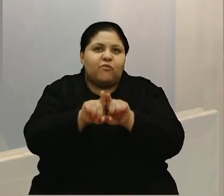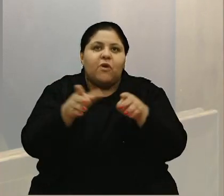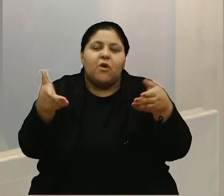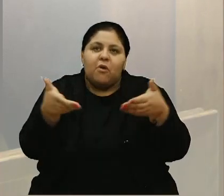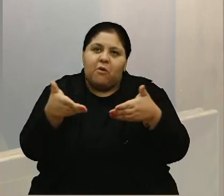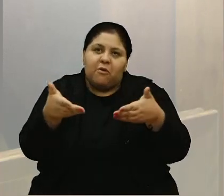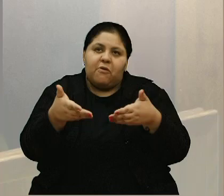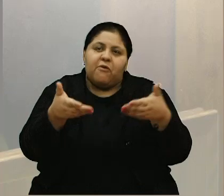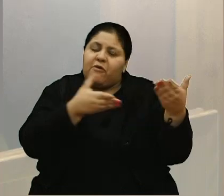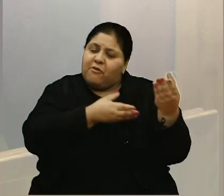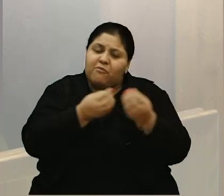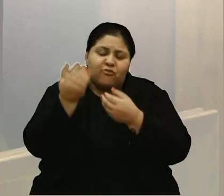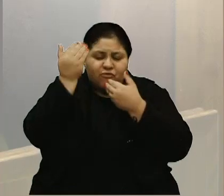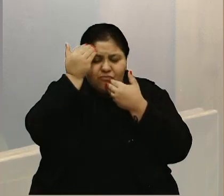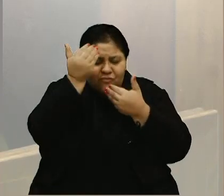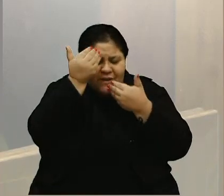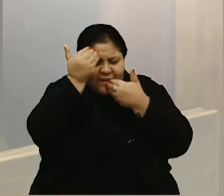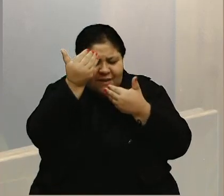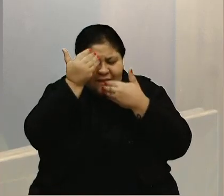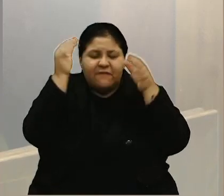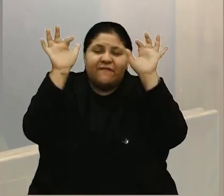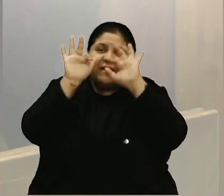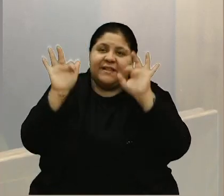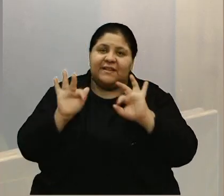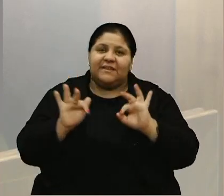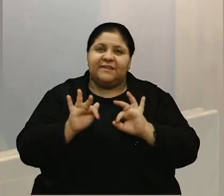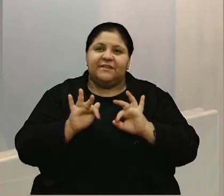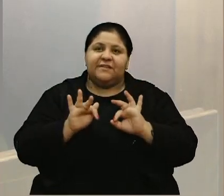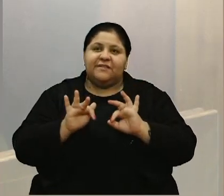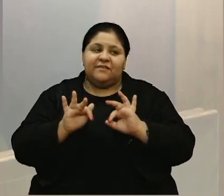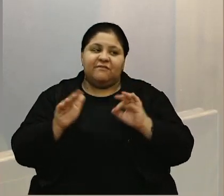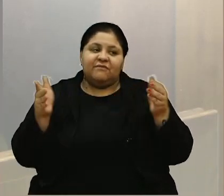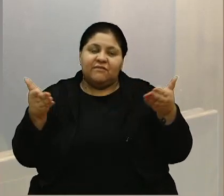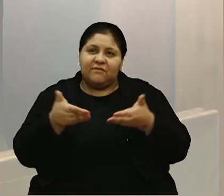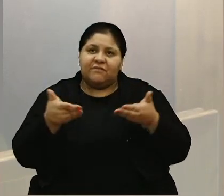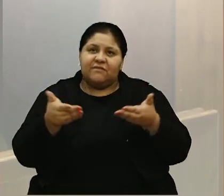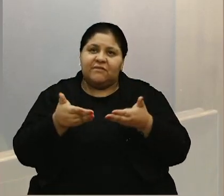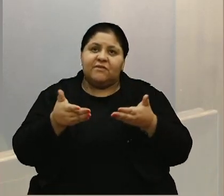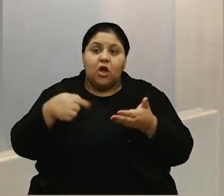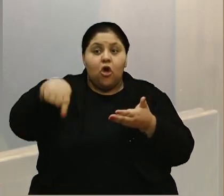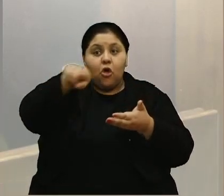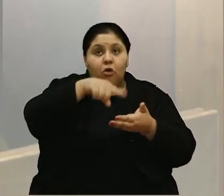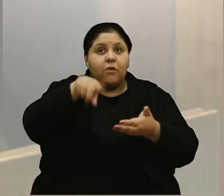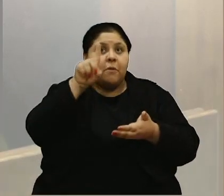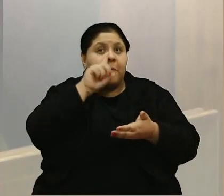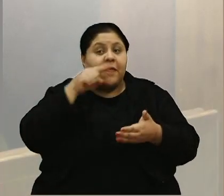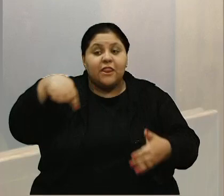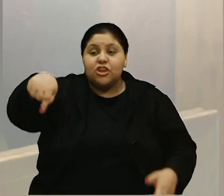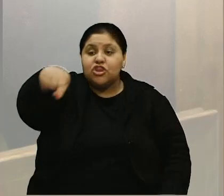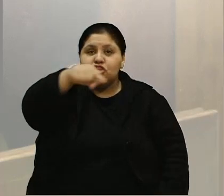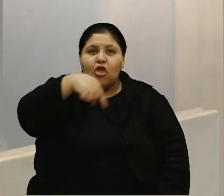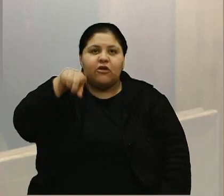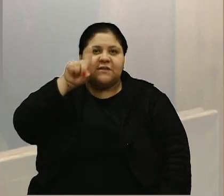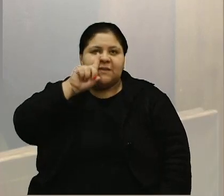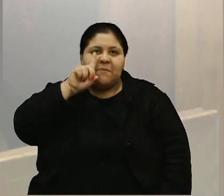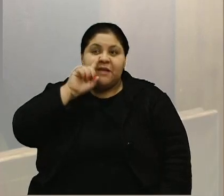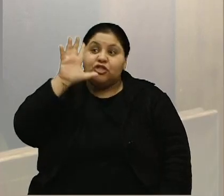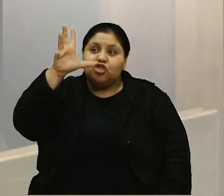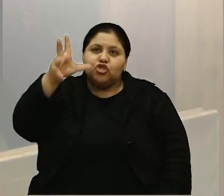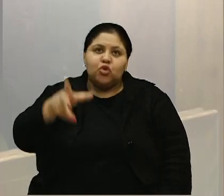assim, muito grata, muito feliz de estar aqui com a nossa mãe, porque é nossa mãe. De todos